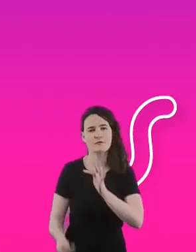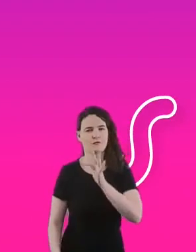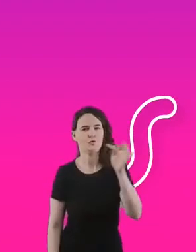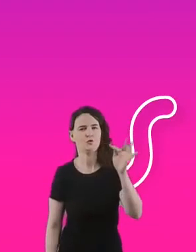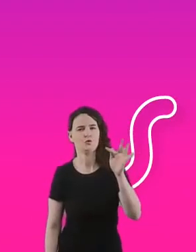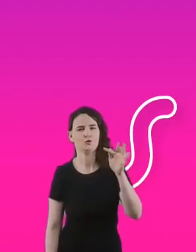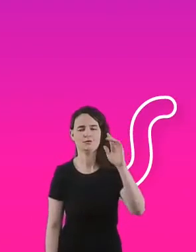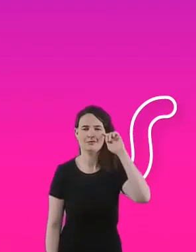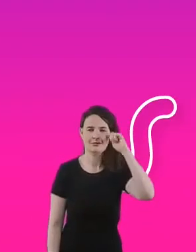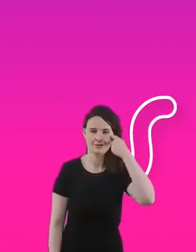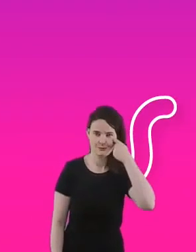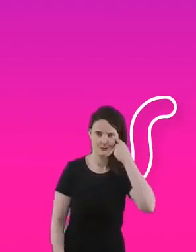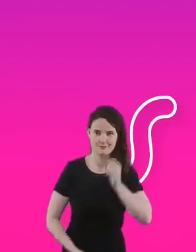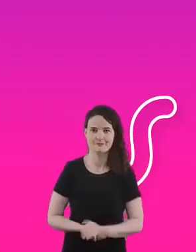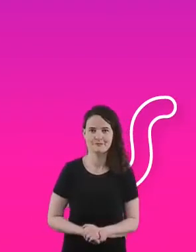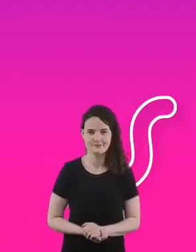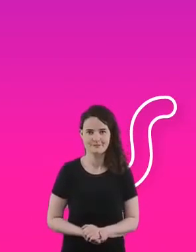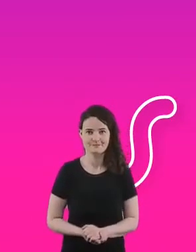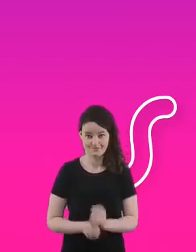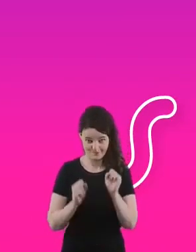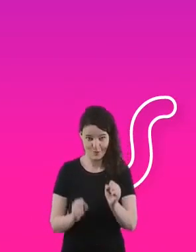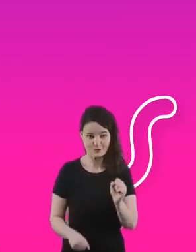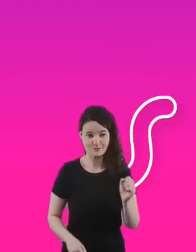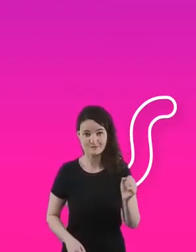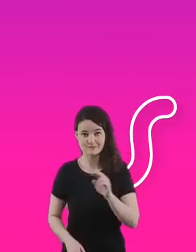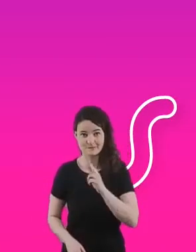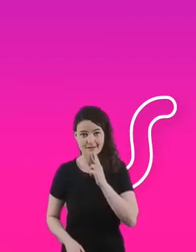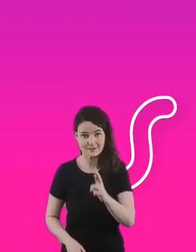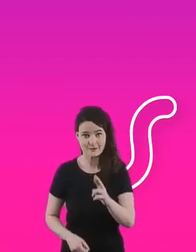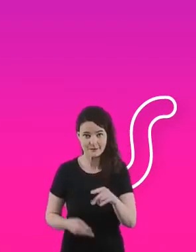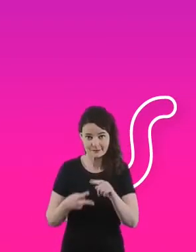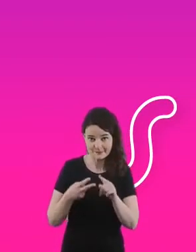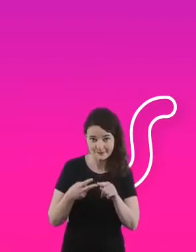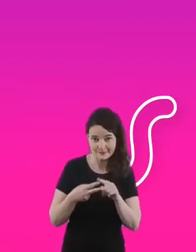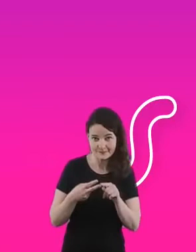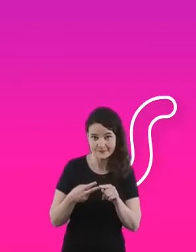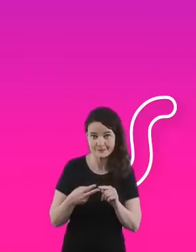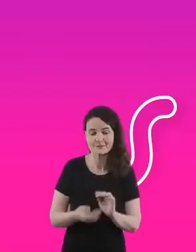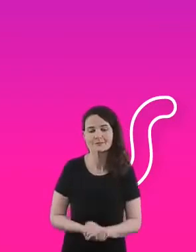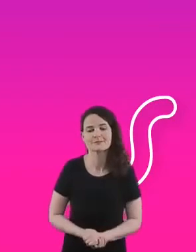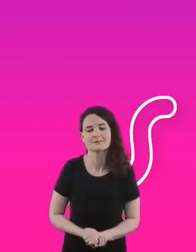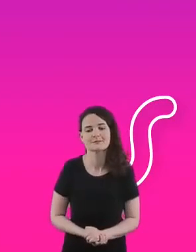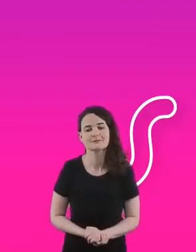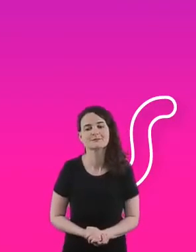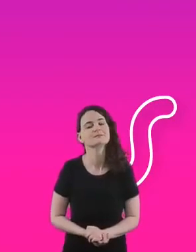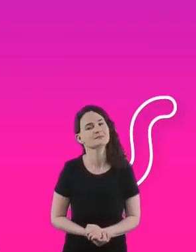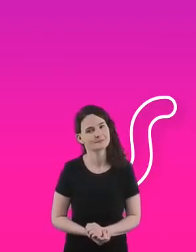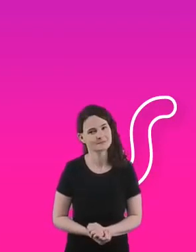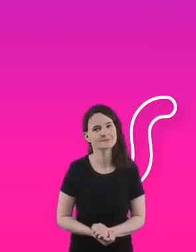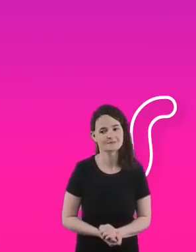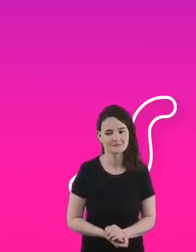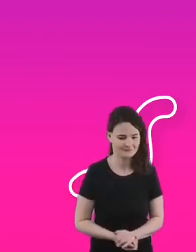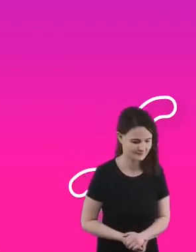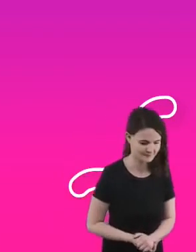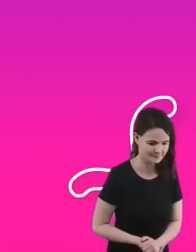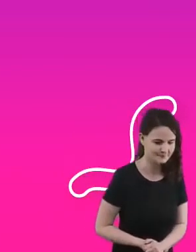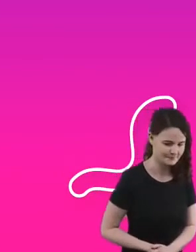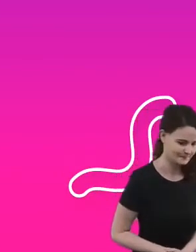Zaika, sobre esses dois movimentos aí. Tá, eu já vou começar ampliando, né, porque eu acho